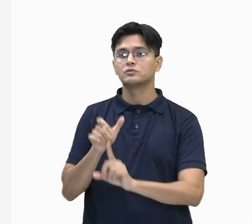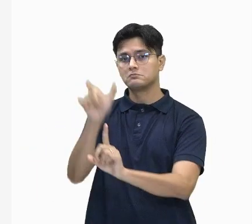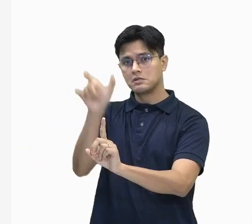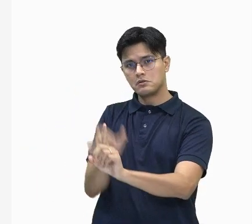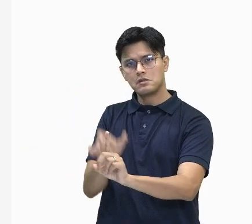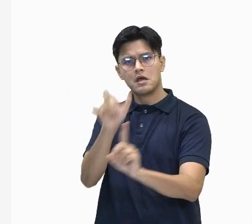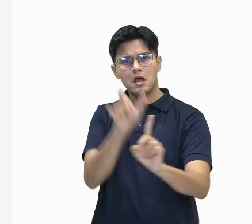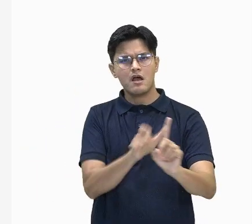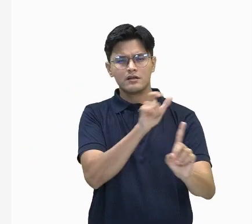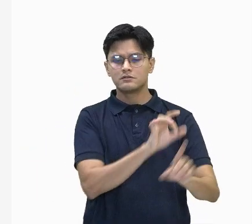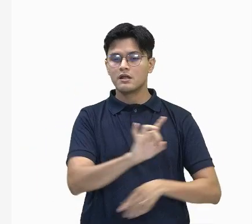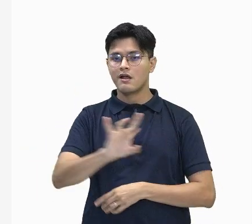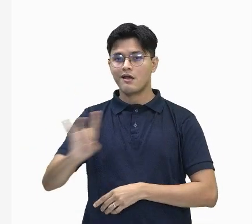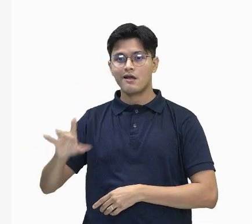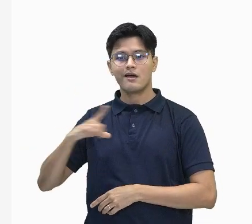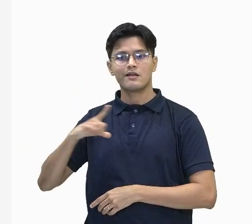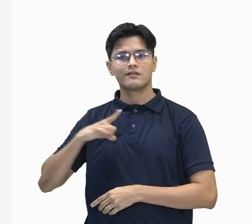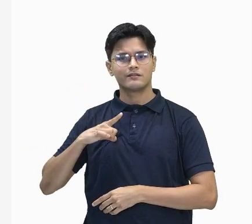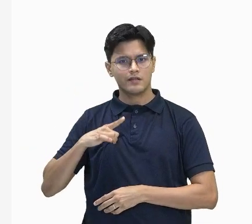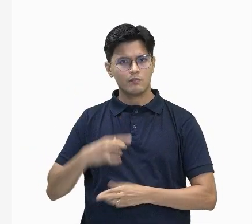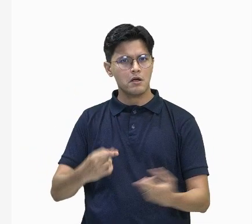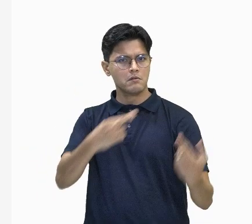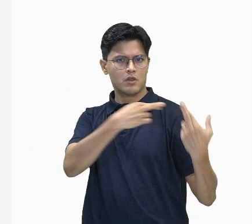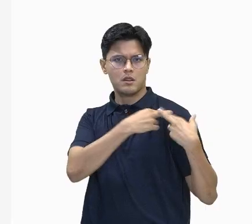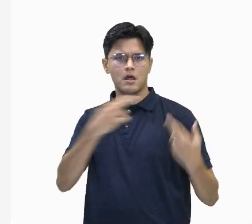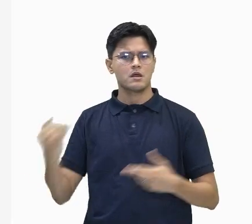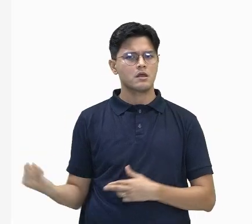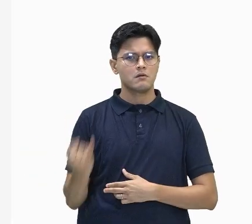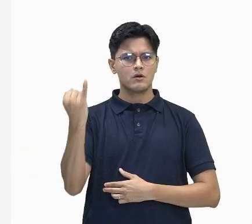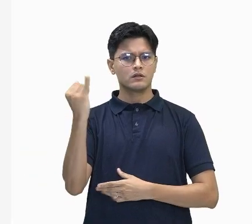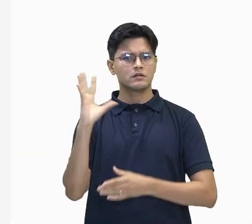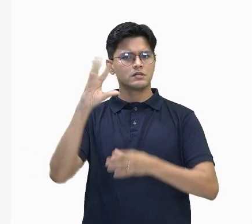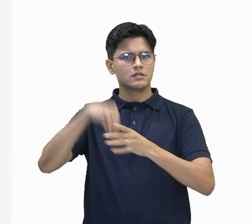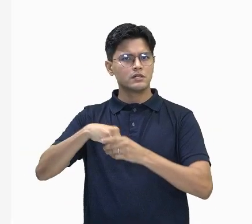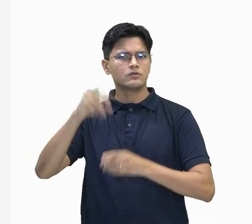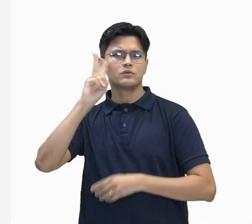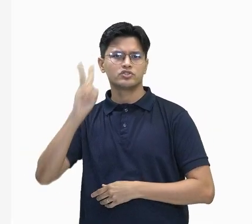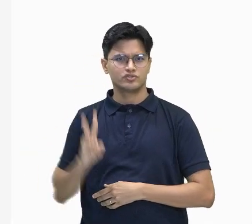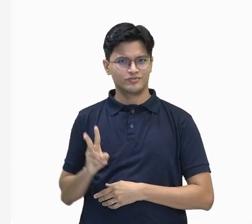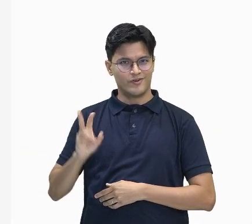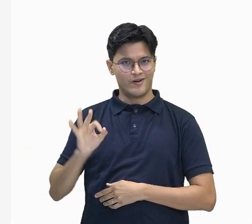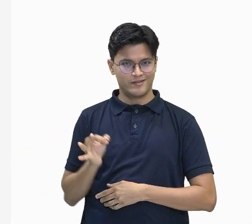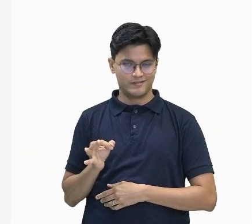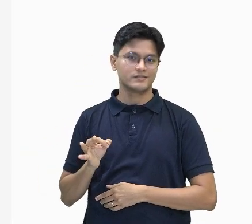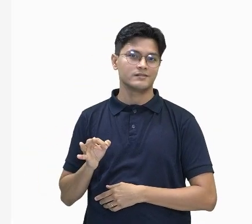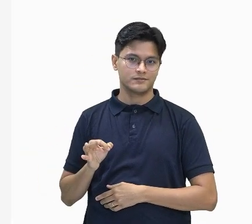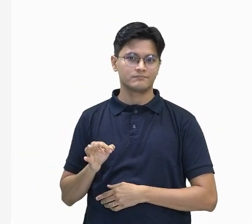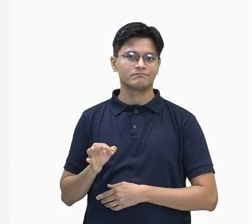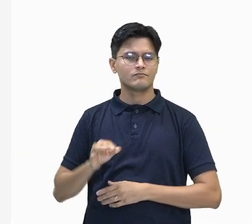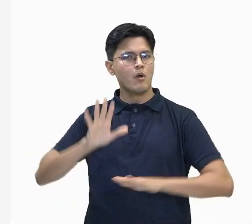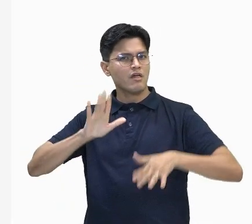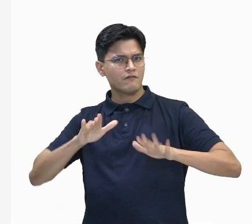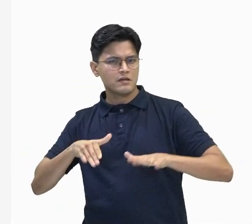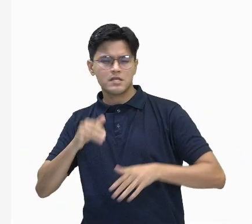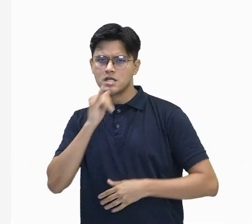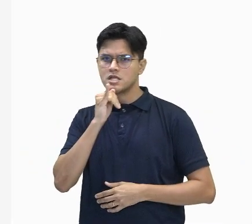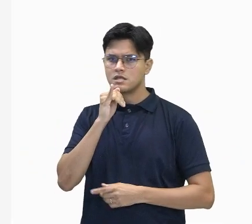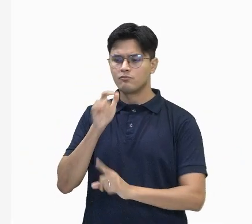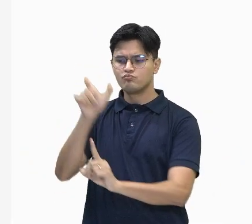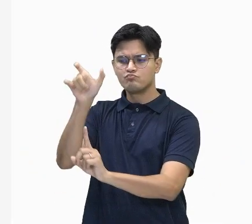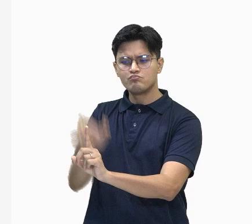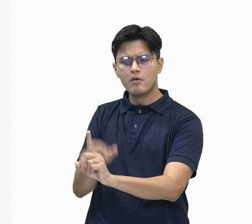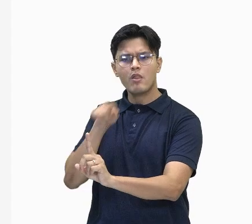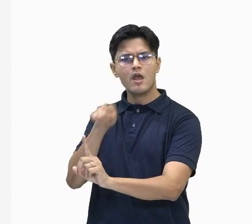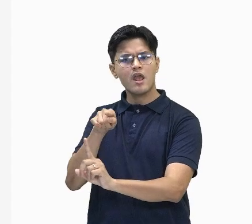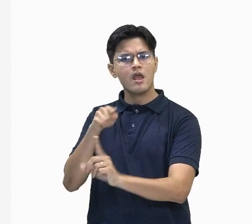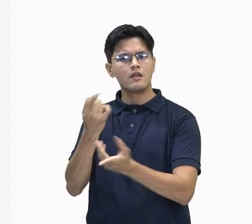né? Muitas vezes eles mesmos são o objeto da ironia, né? Para mostrar as